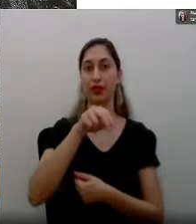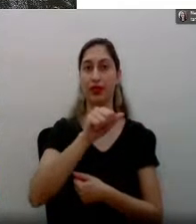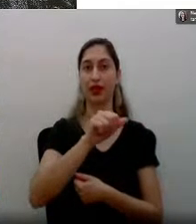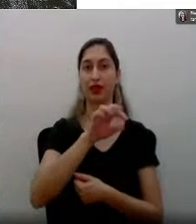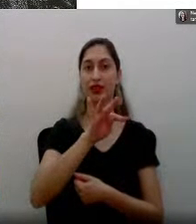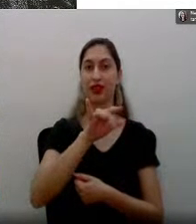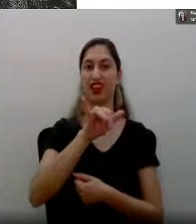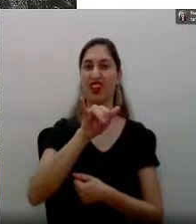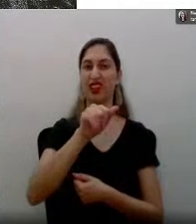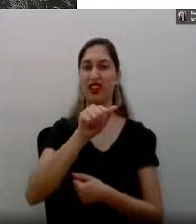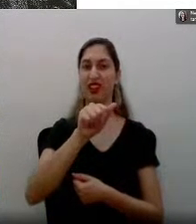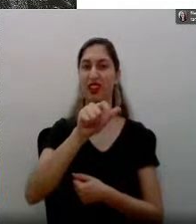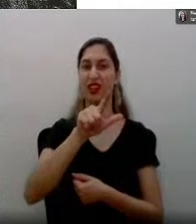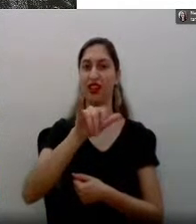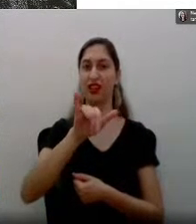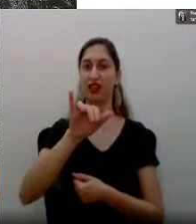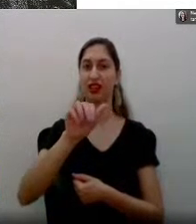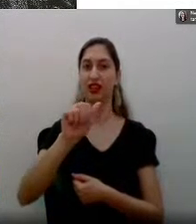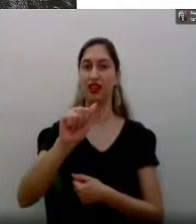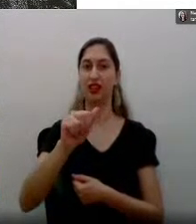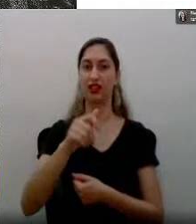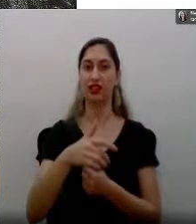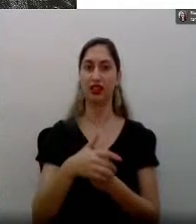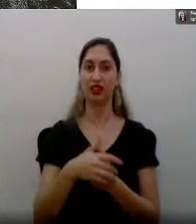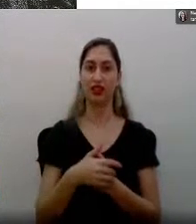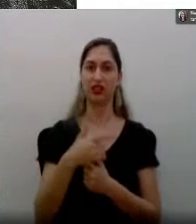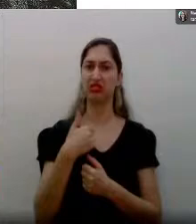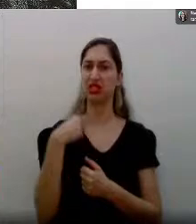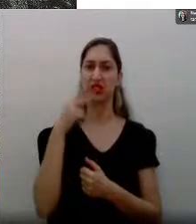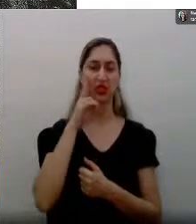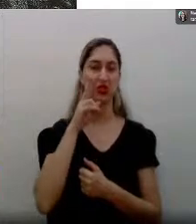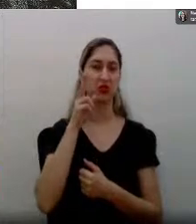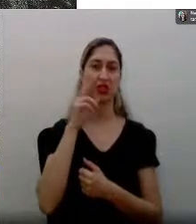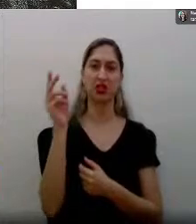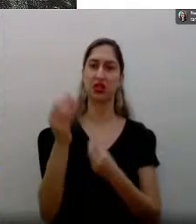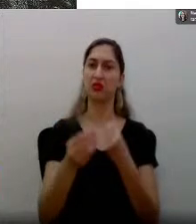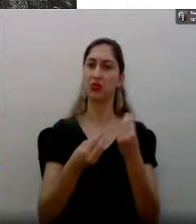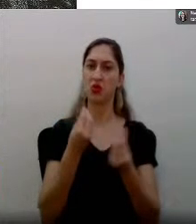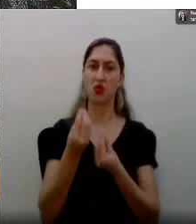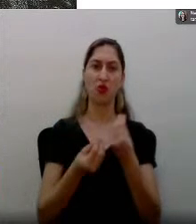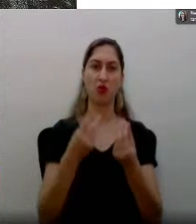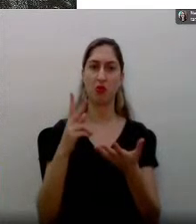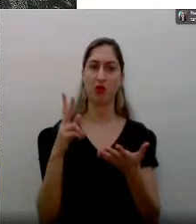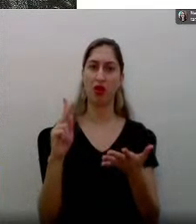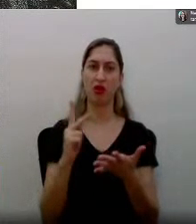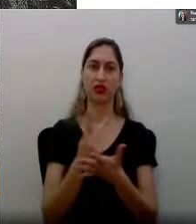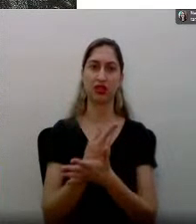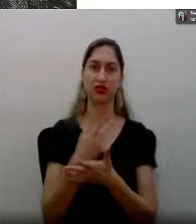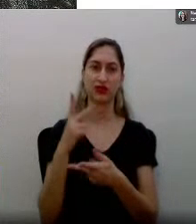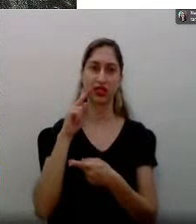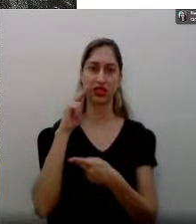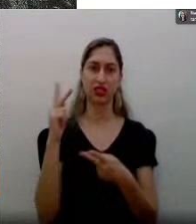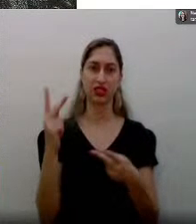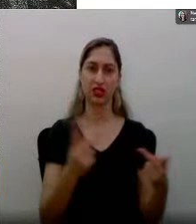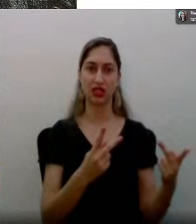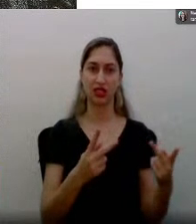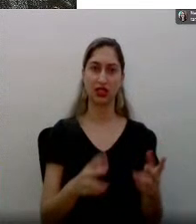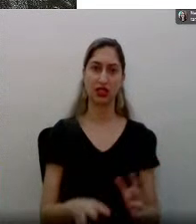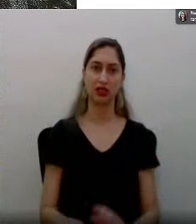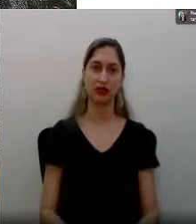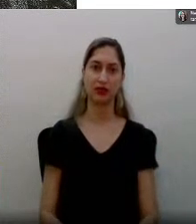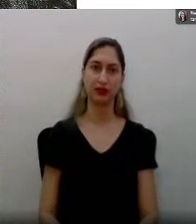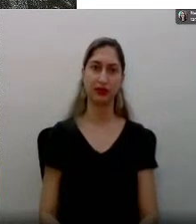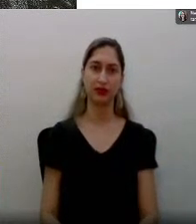lembro como qualquer negócio da visita lá como é que é lá Natália você lembra Eu saindo